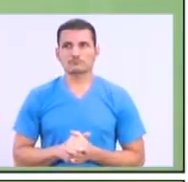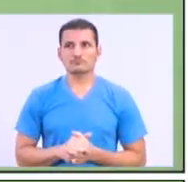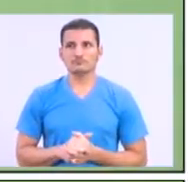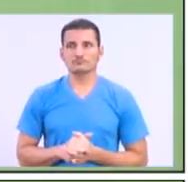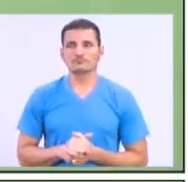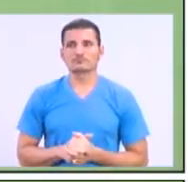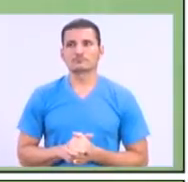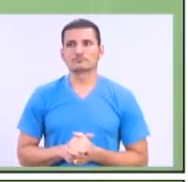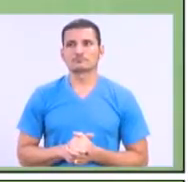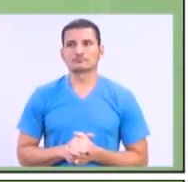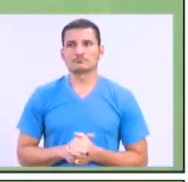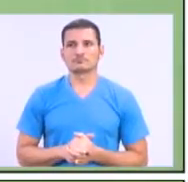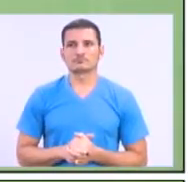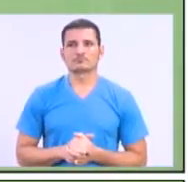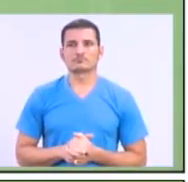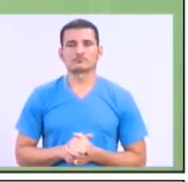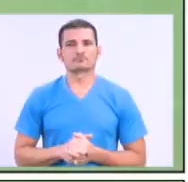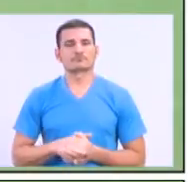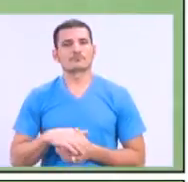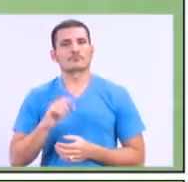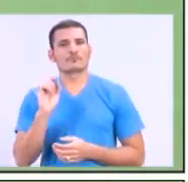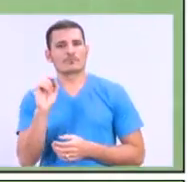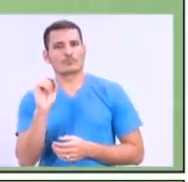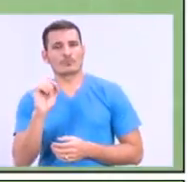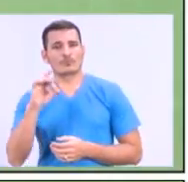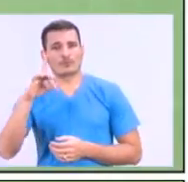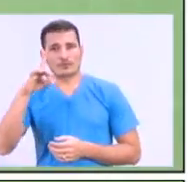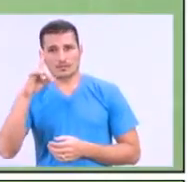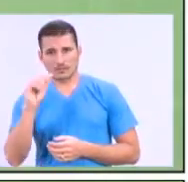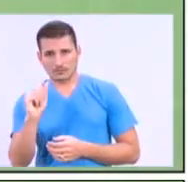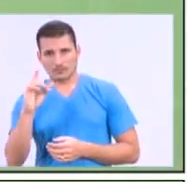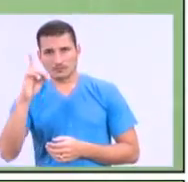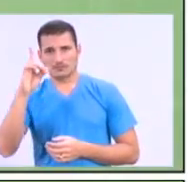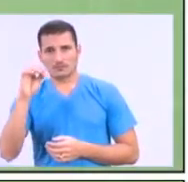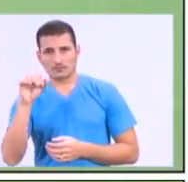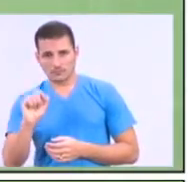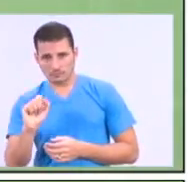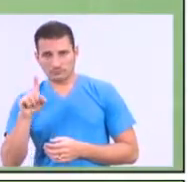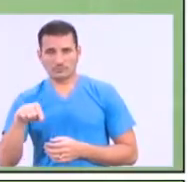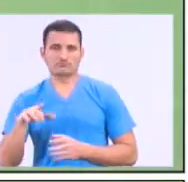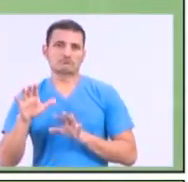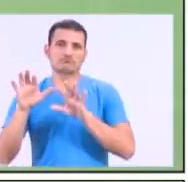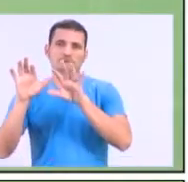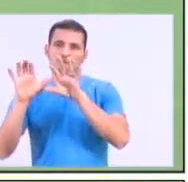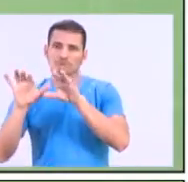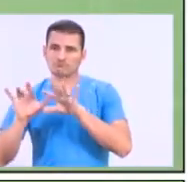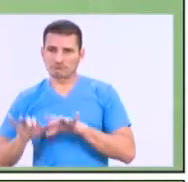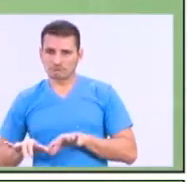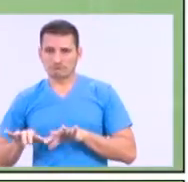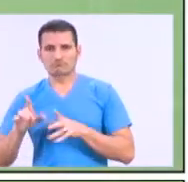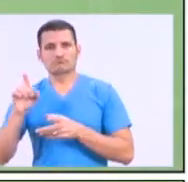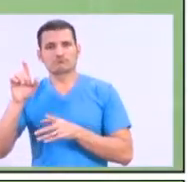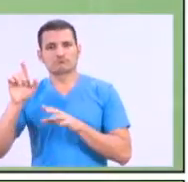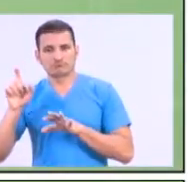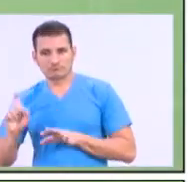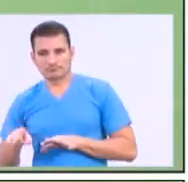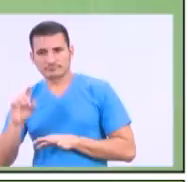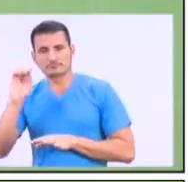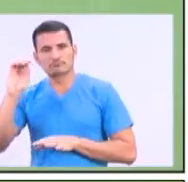Isso quer dizer que os dados serão enviados via formulário ou, enfim, de qualquer outra